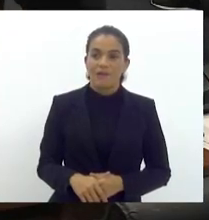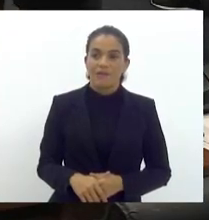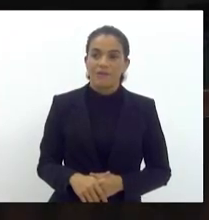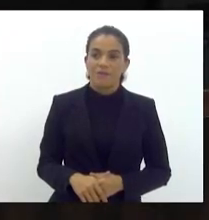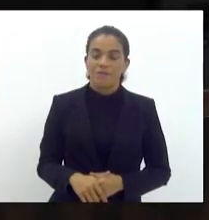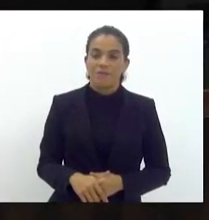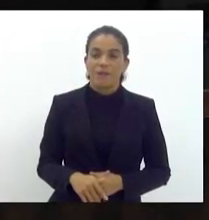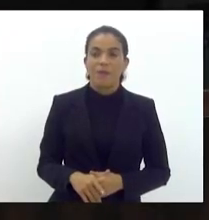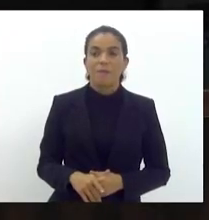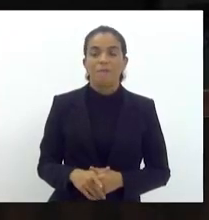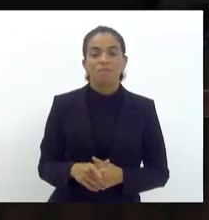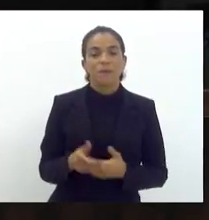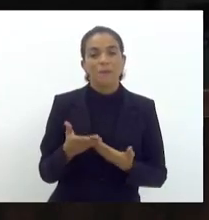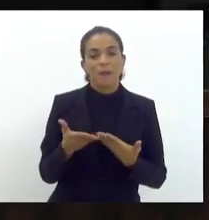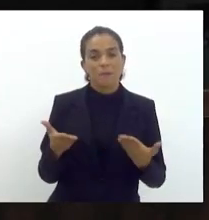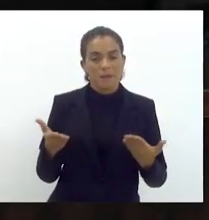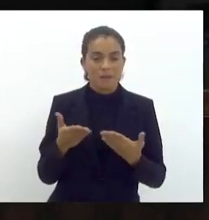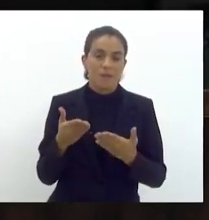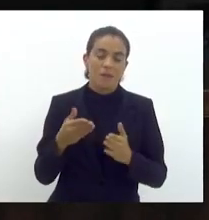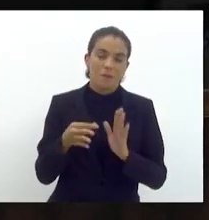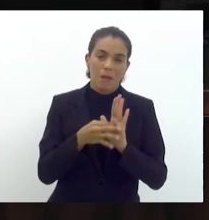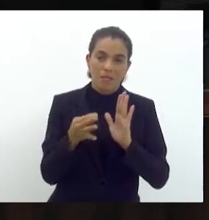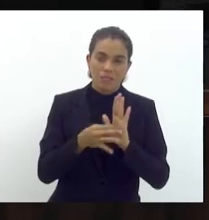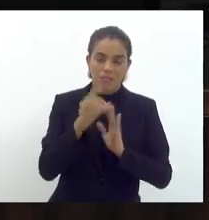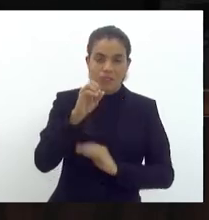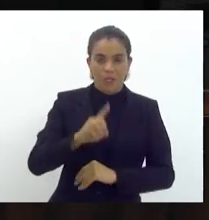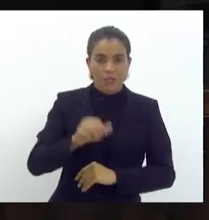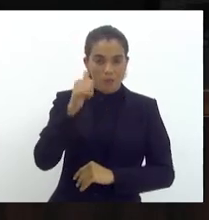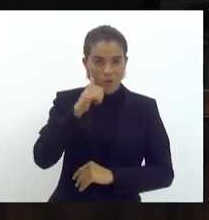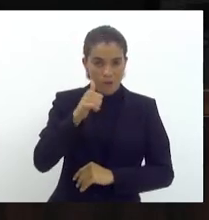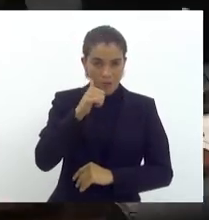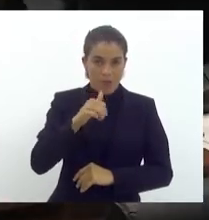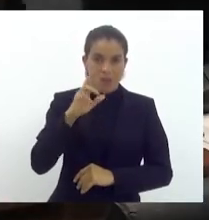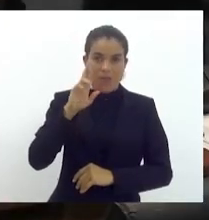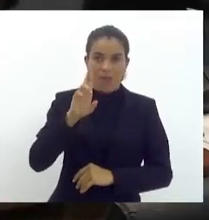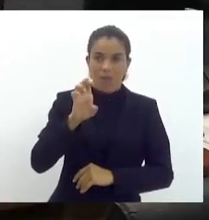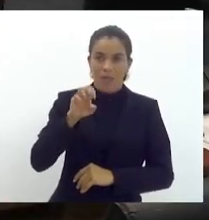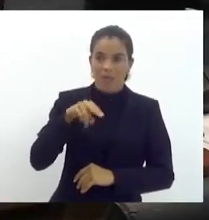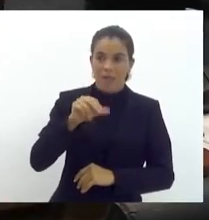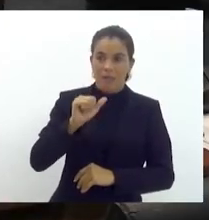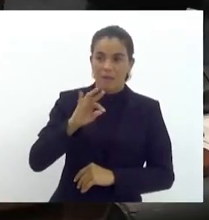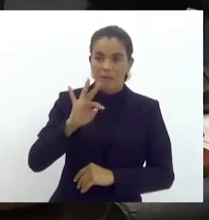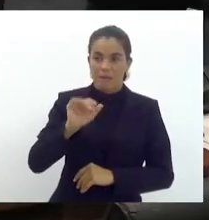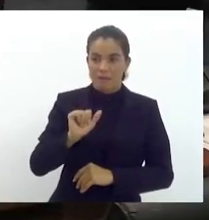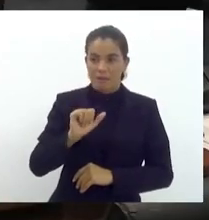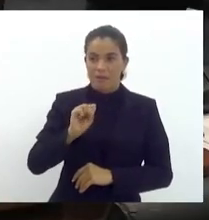para emitir parecer pela comissão defesa do direito da mulher deputada Renata Souza